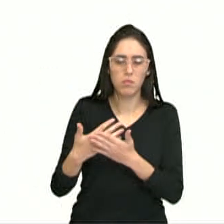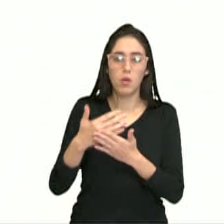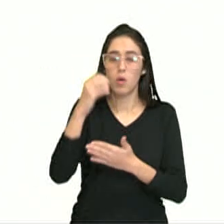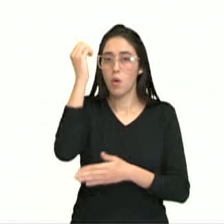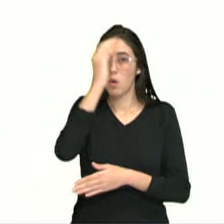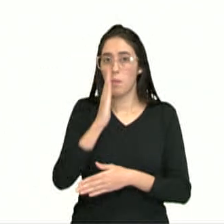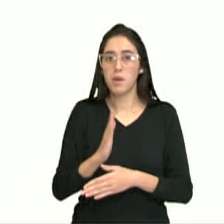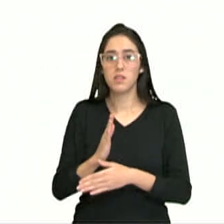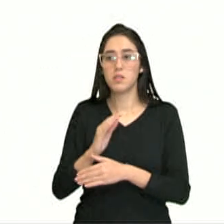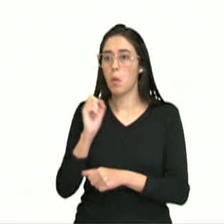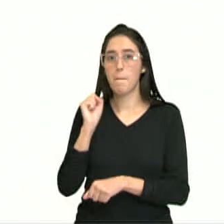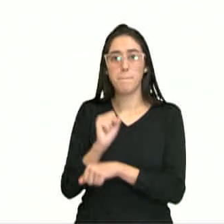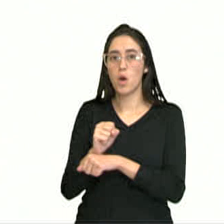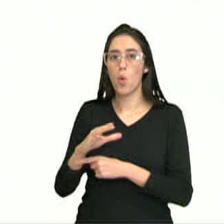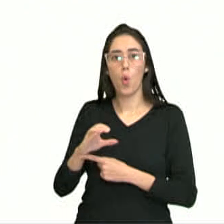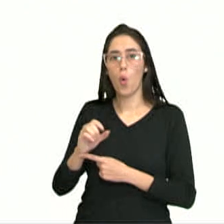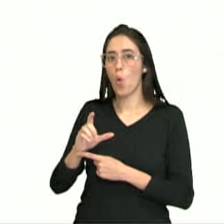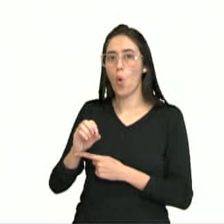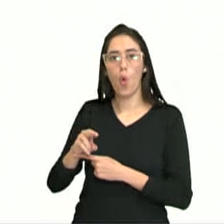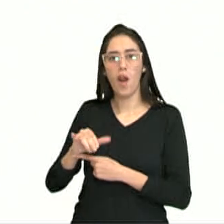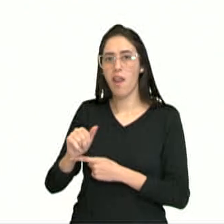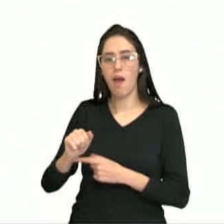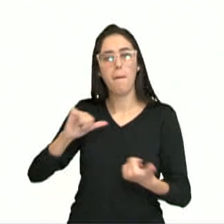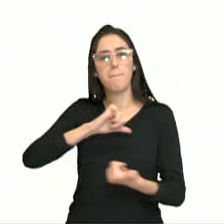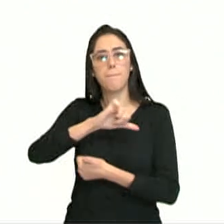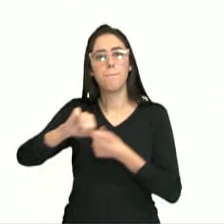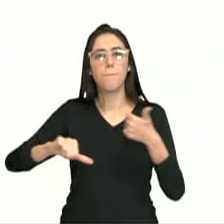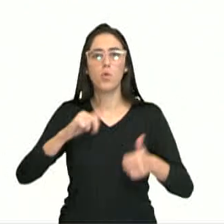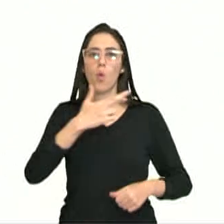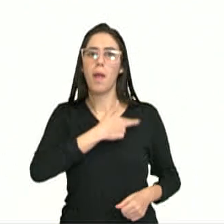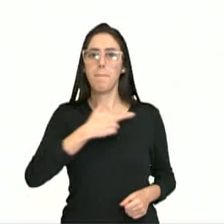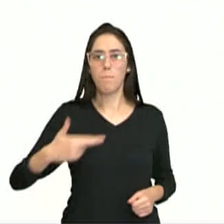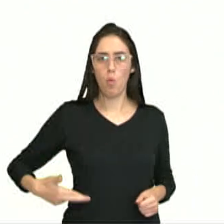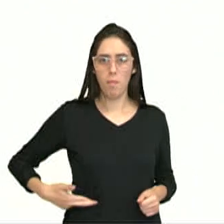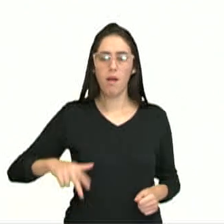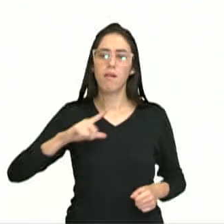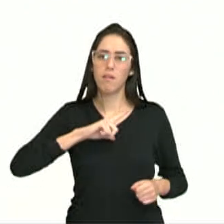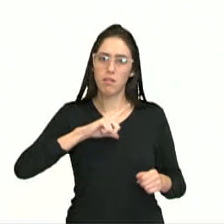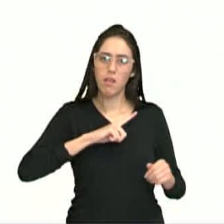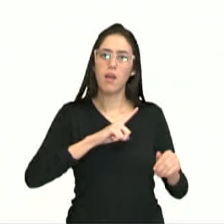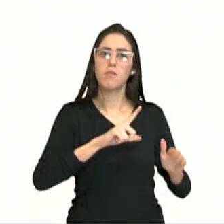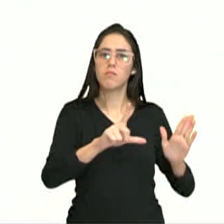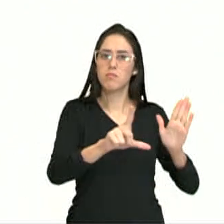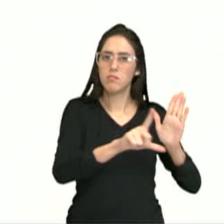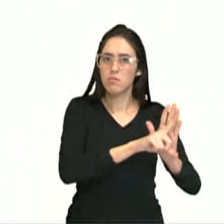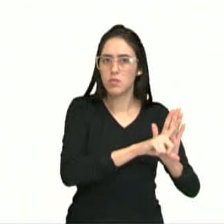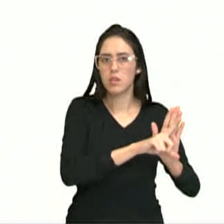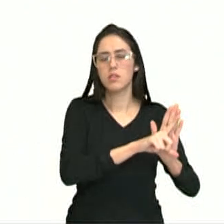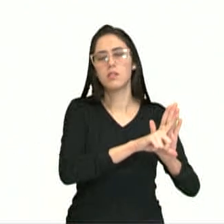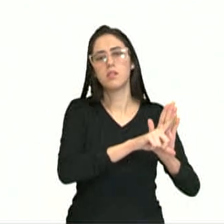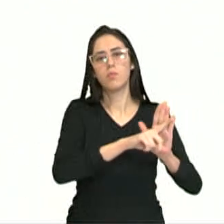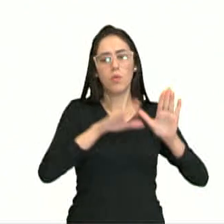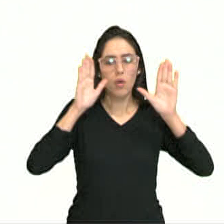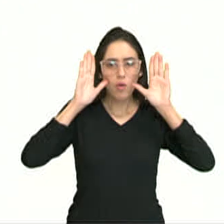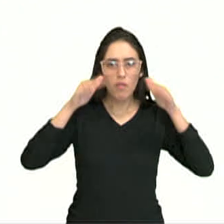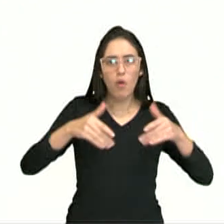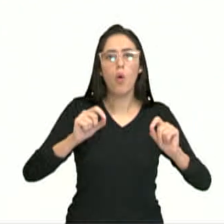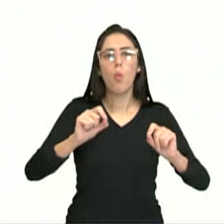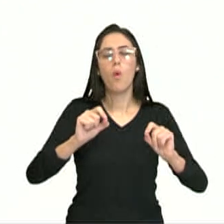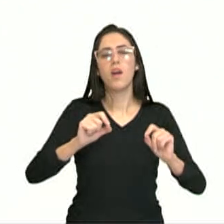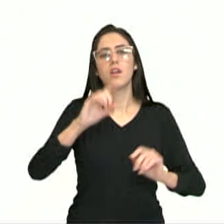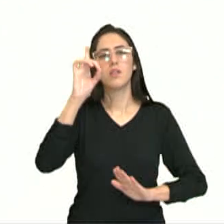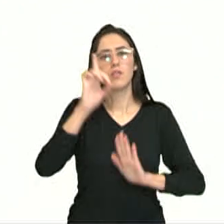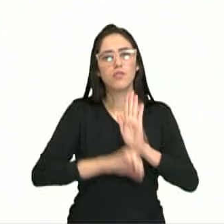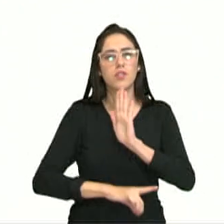ser colônia, se torna uma república, vai ter uma legislação baseada nos direitos europeus,